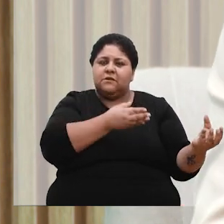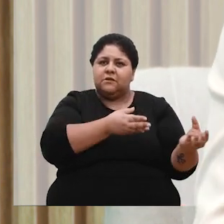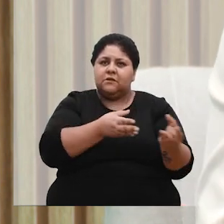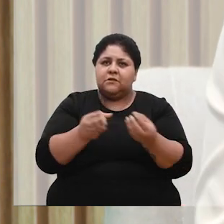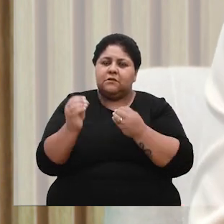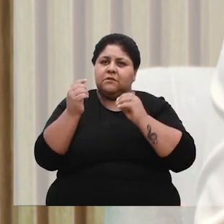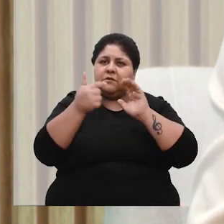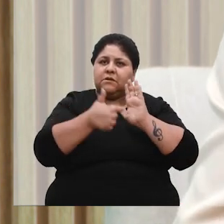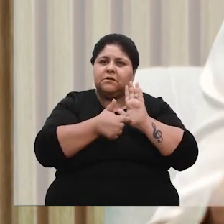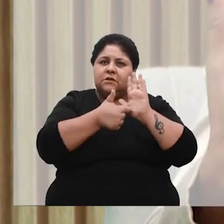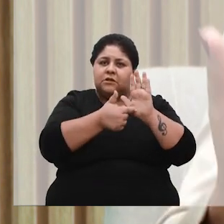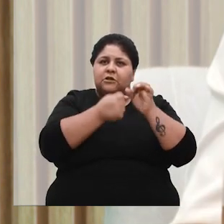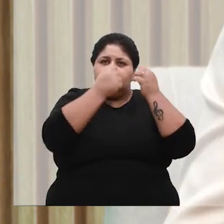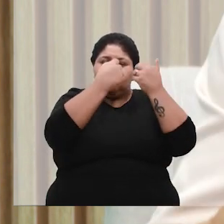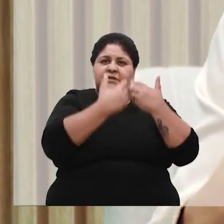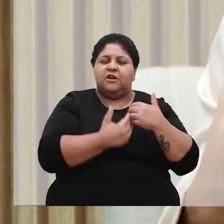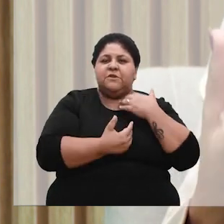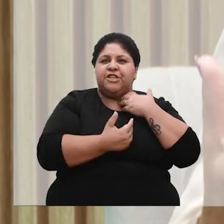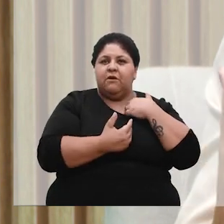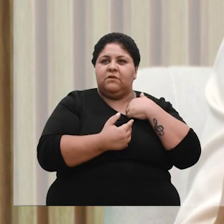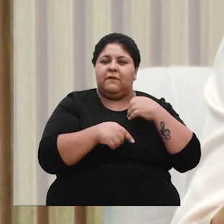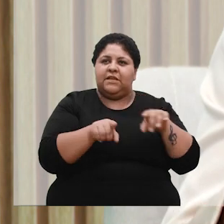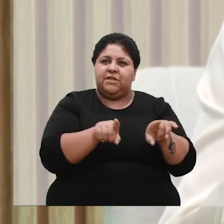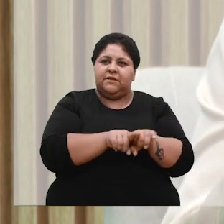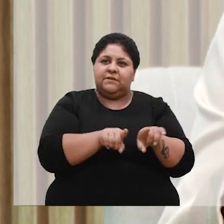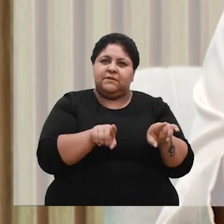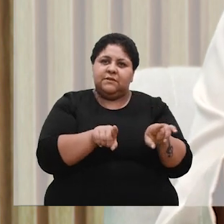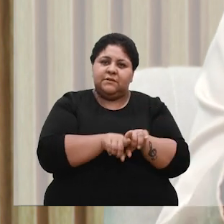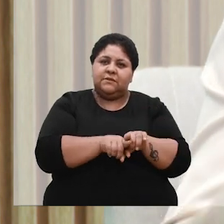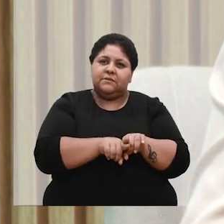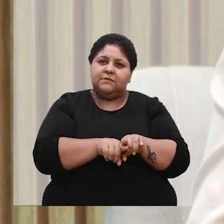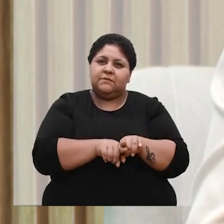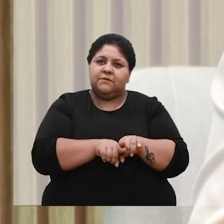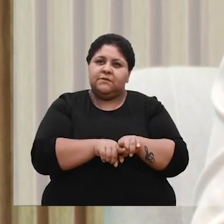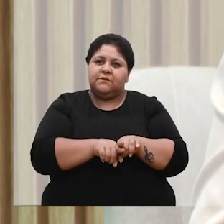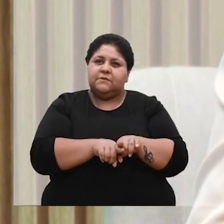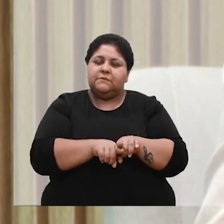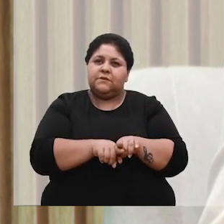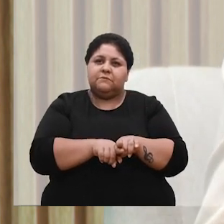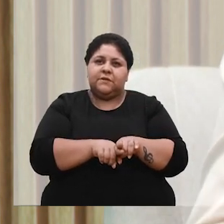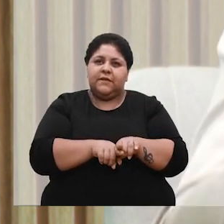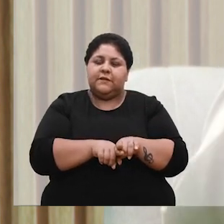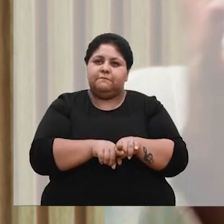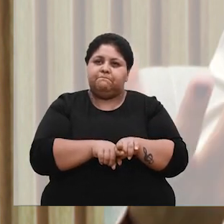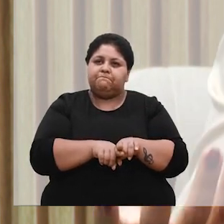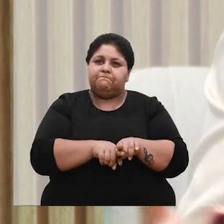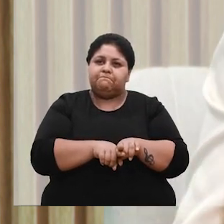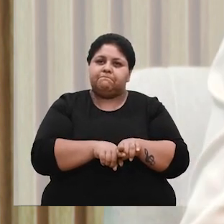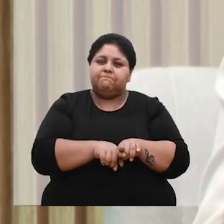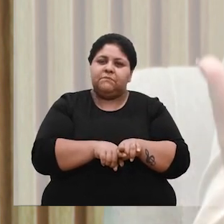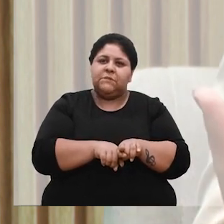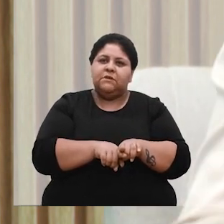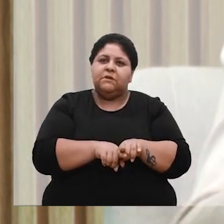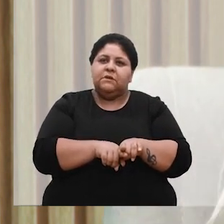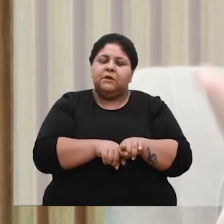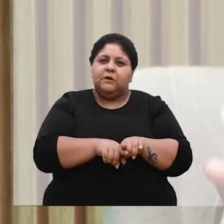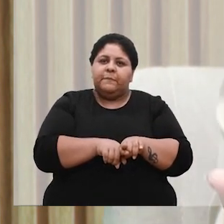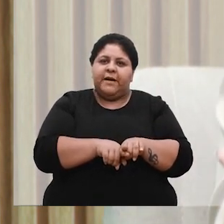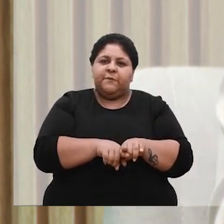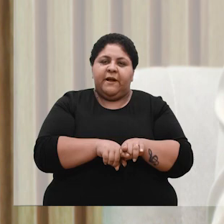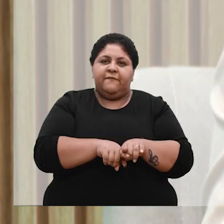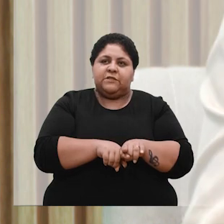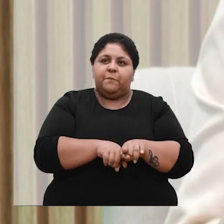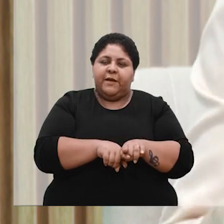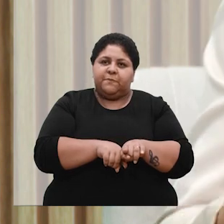tem muito esse receio, né? De se mostrar, de contar, vai falar sobre uma gravidez que é, né? meu Deus, um momento